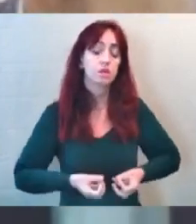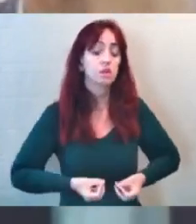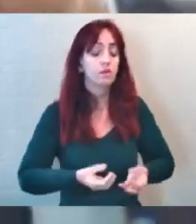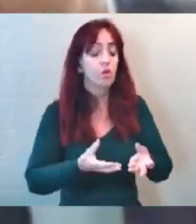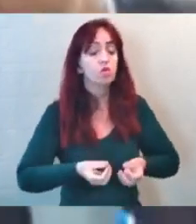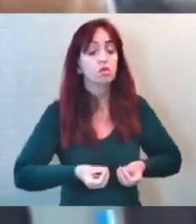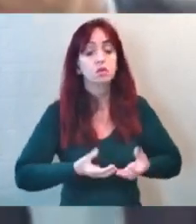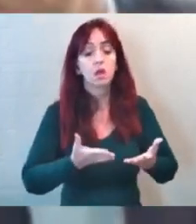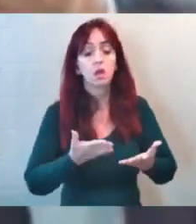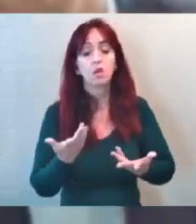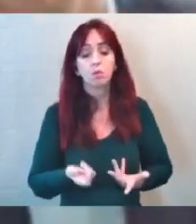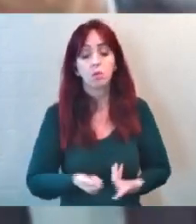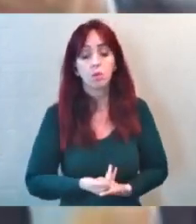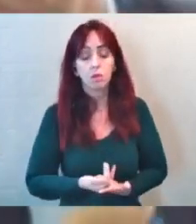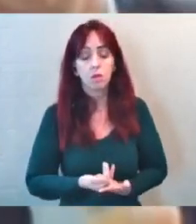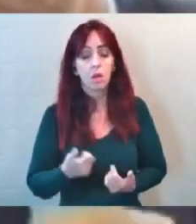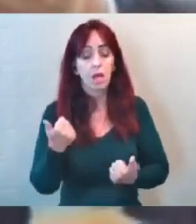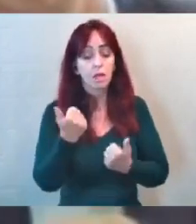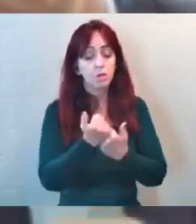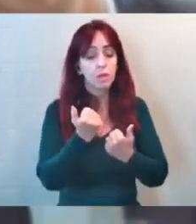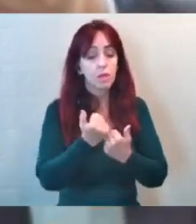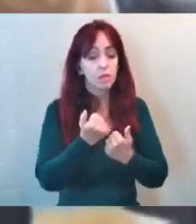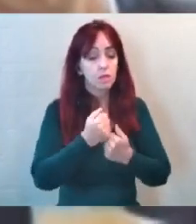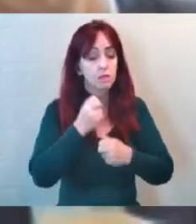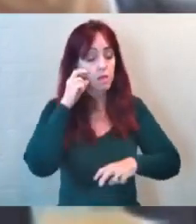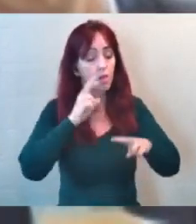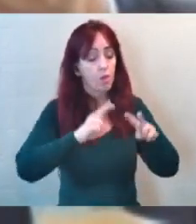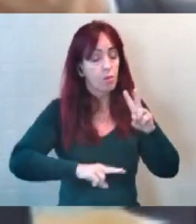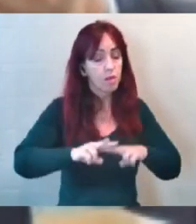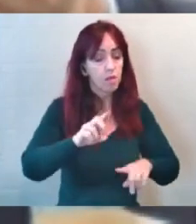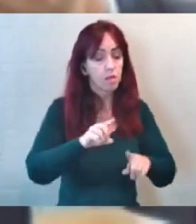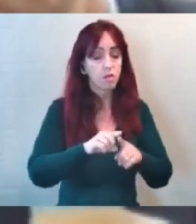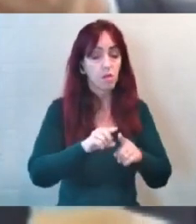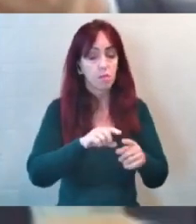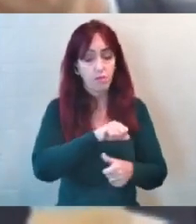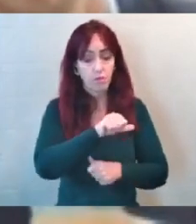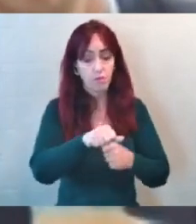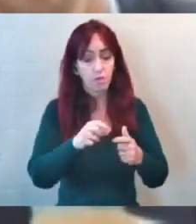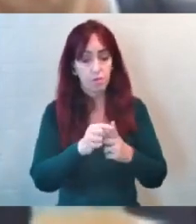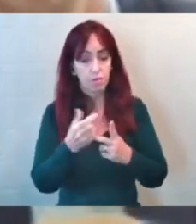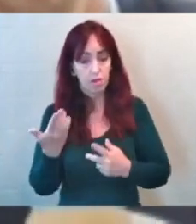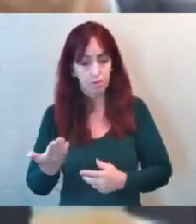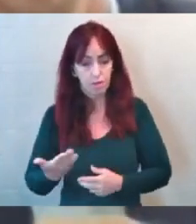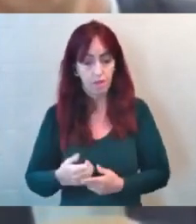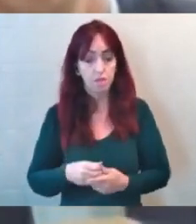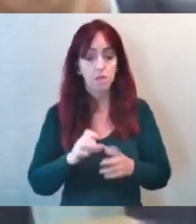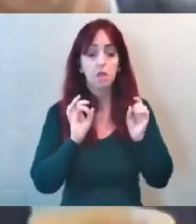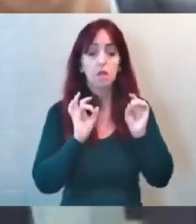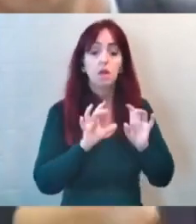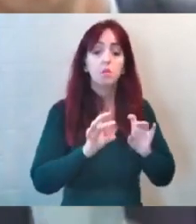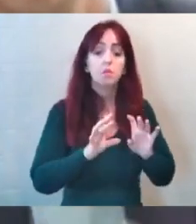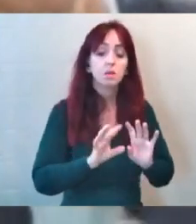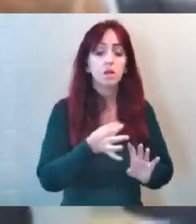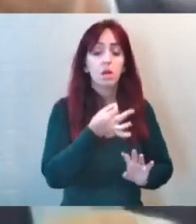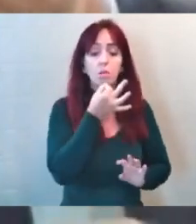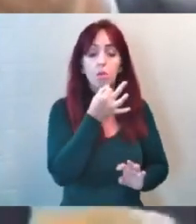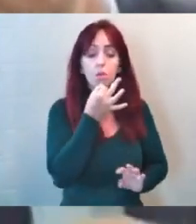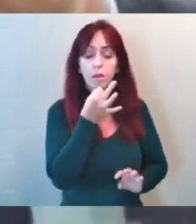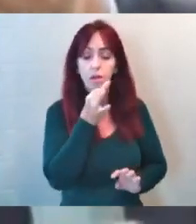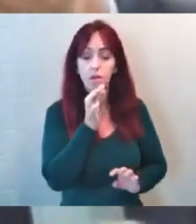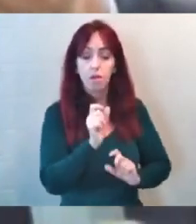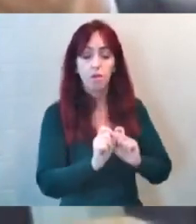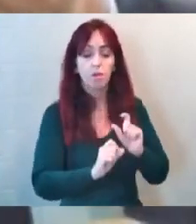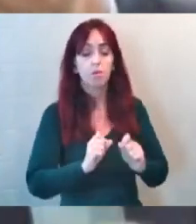Sendo feita essa devolução e a superintendência está acompanhando, então já vou passar a palavra para ele para responder. Mas eu queria só fazer uma ponderação,